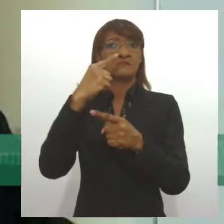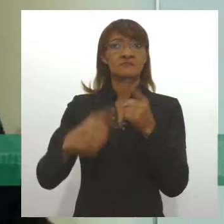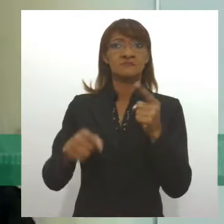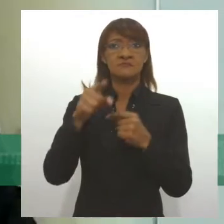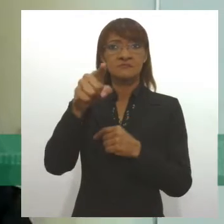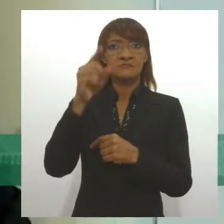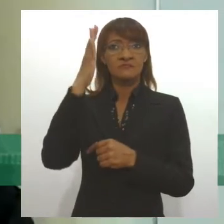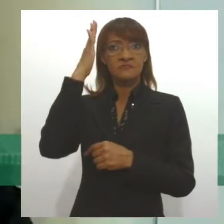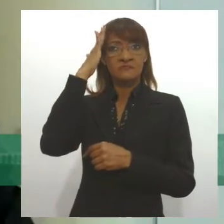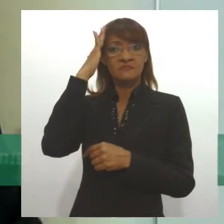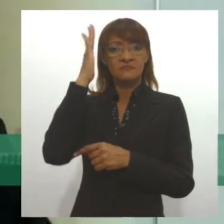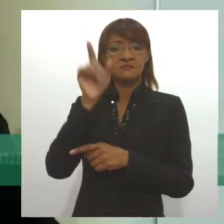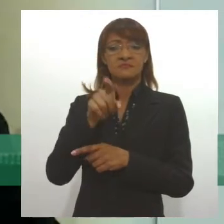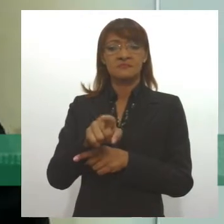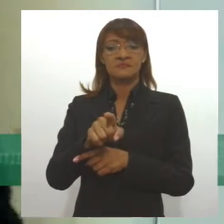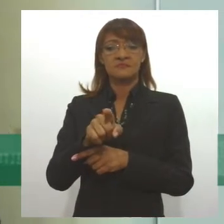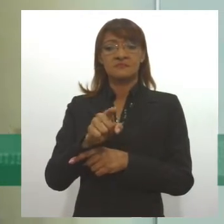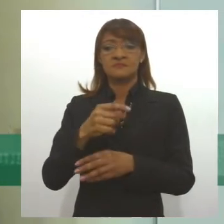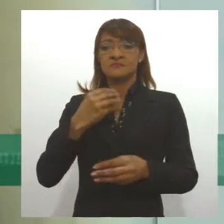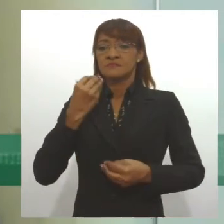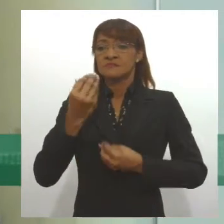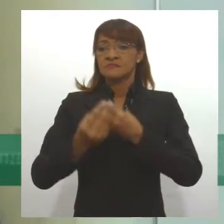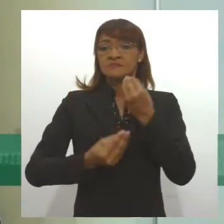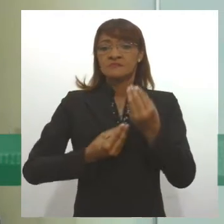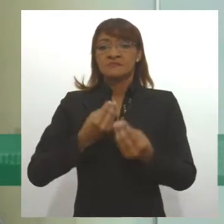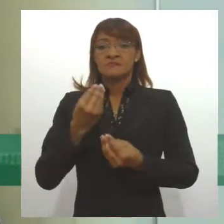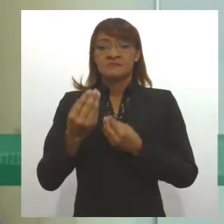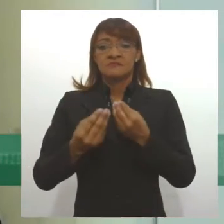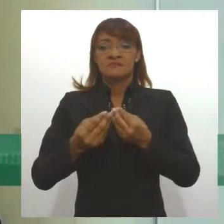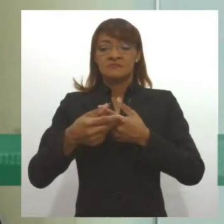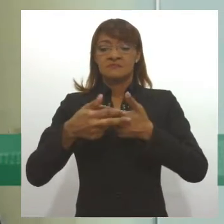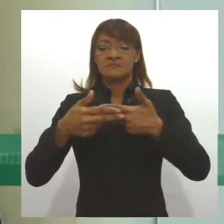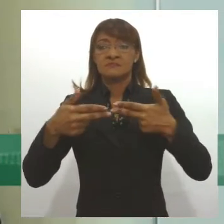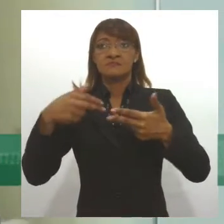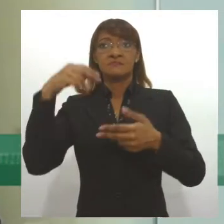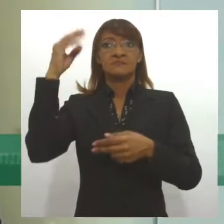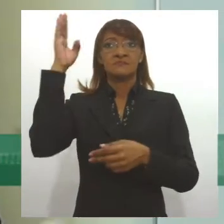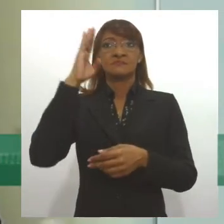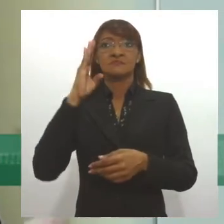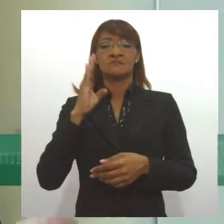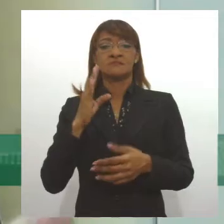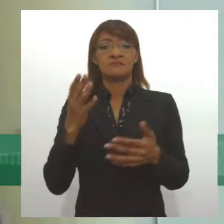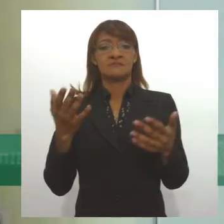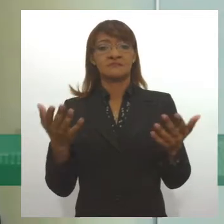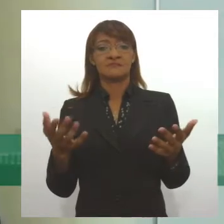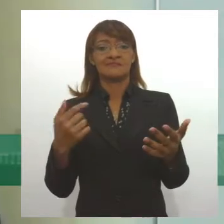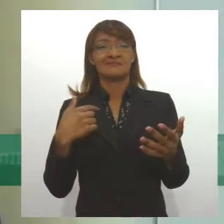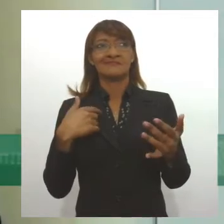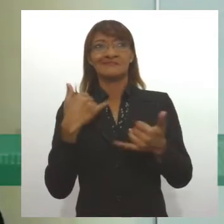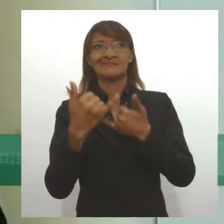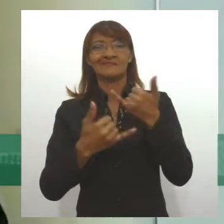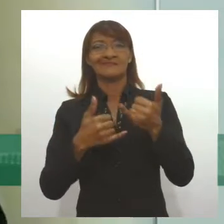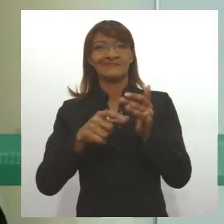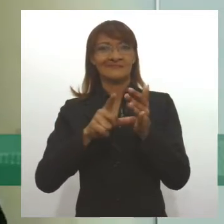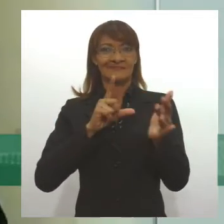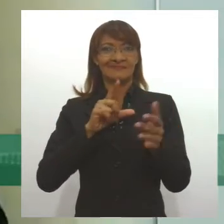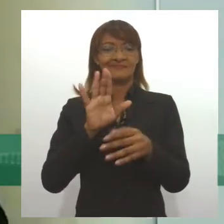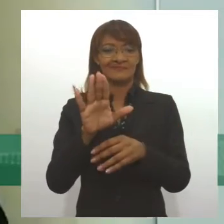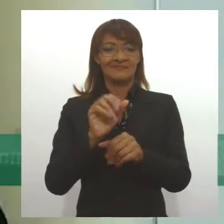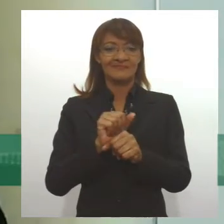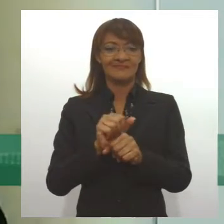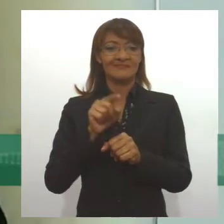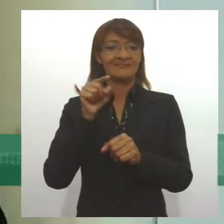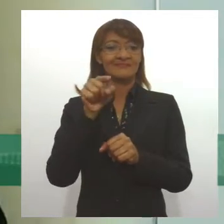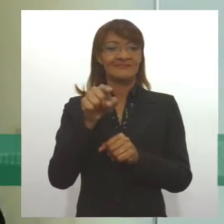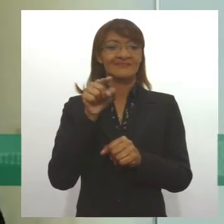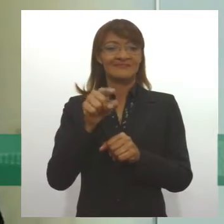imaginar como você compreende as coisas no Brasil da forma como eles são. Eu até brinquei um dia, né? Quando você puxava